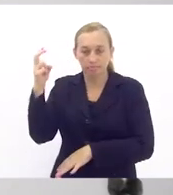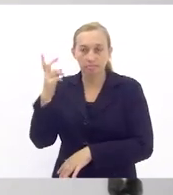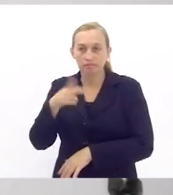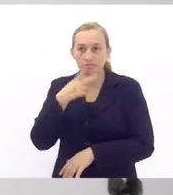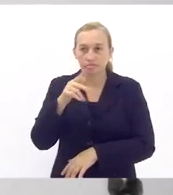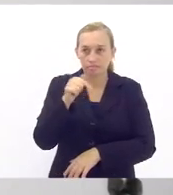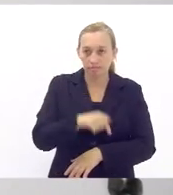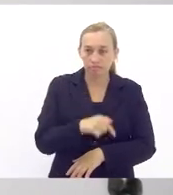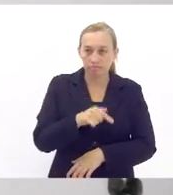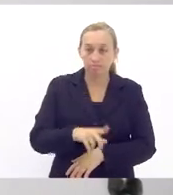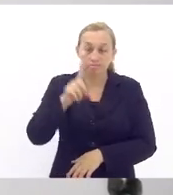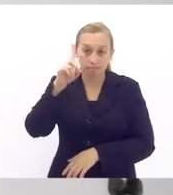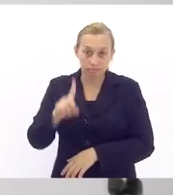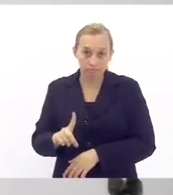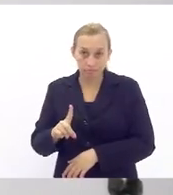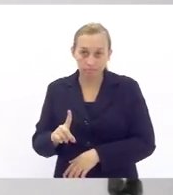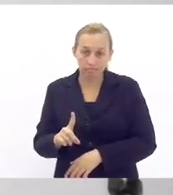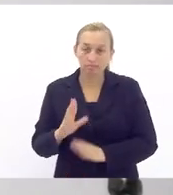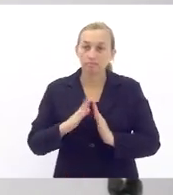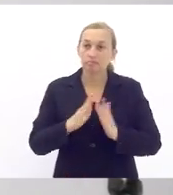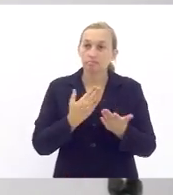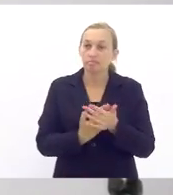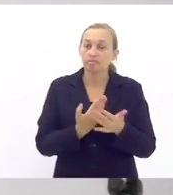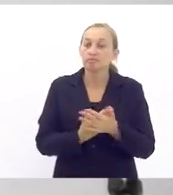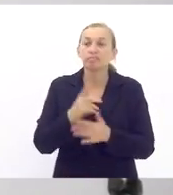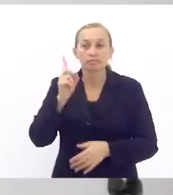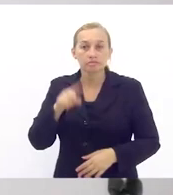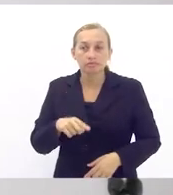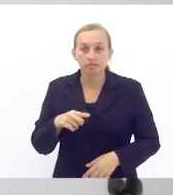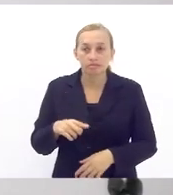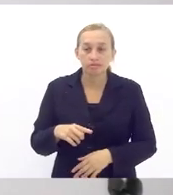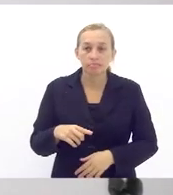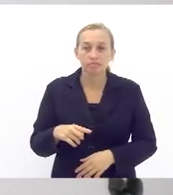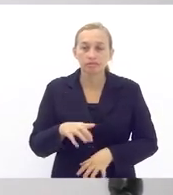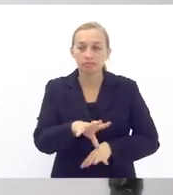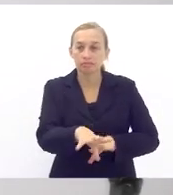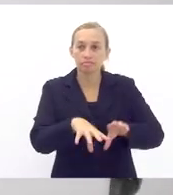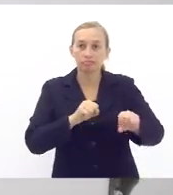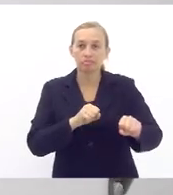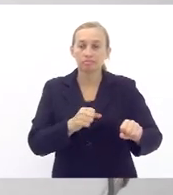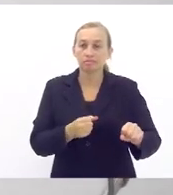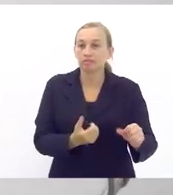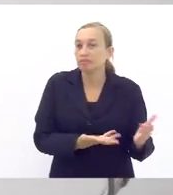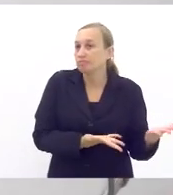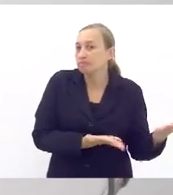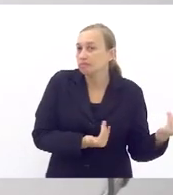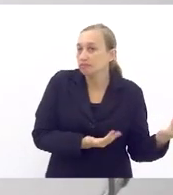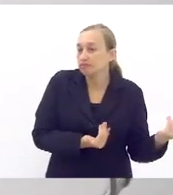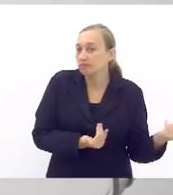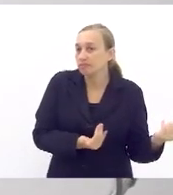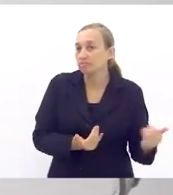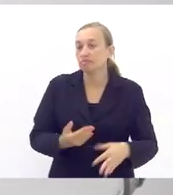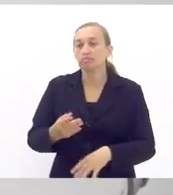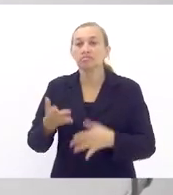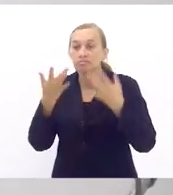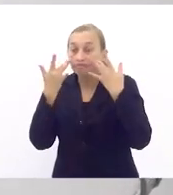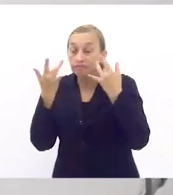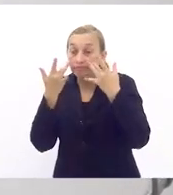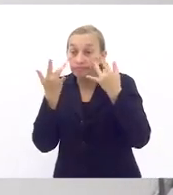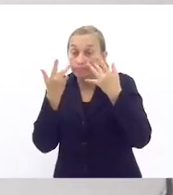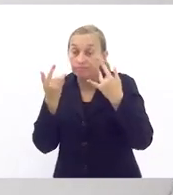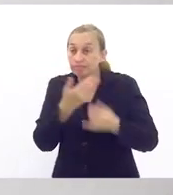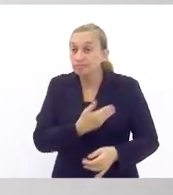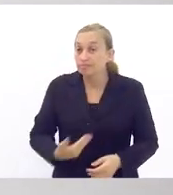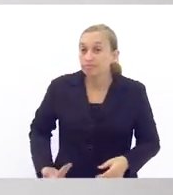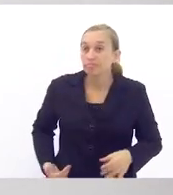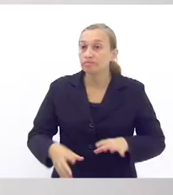pelo diretor da Escola é um patrimônio que forma jovens periféricos que é uma escola pública de teatro uma escola pública